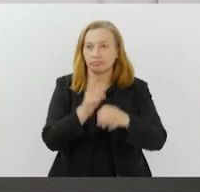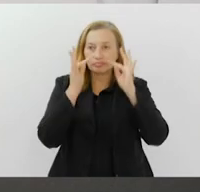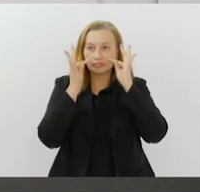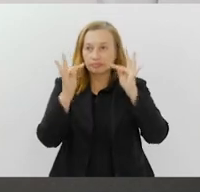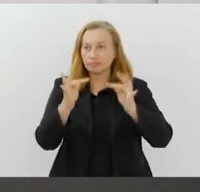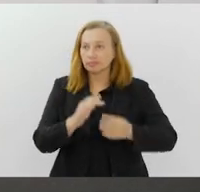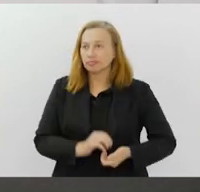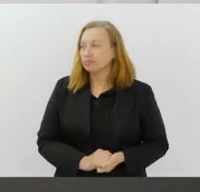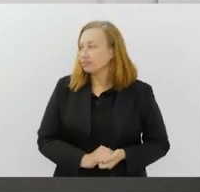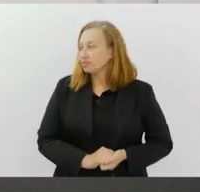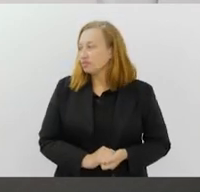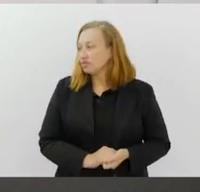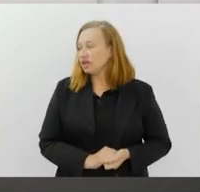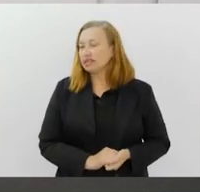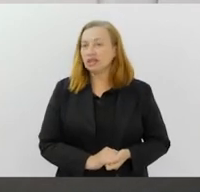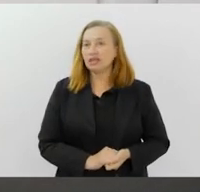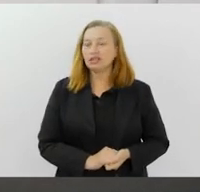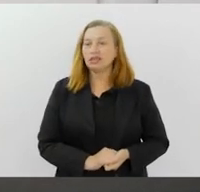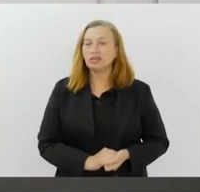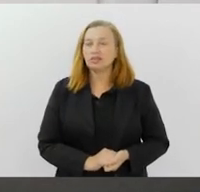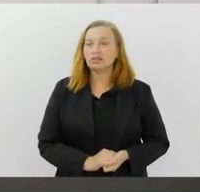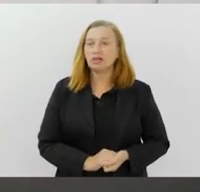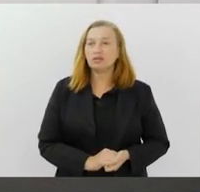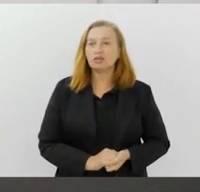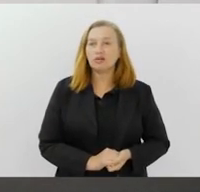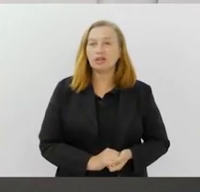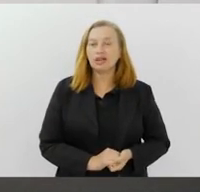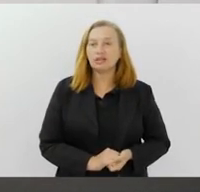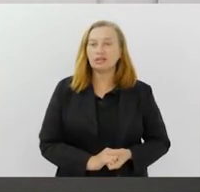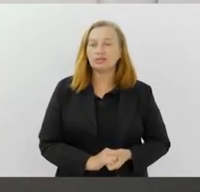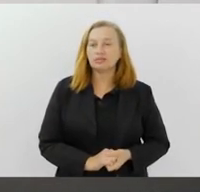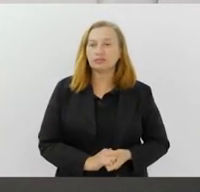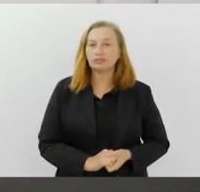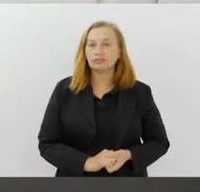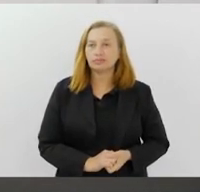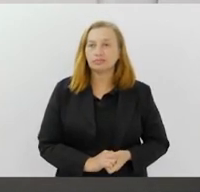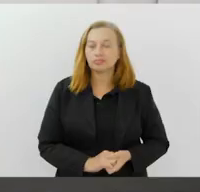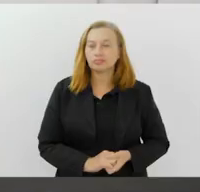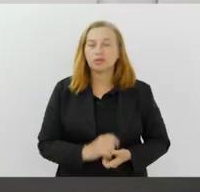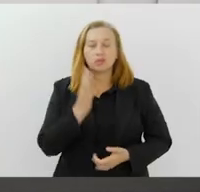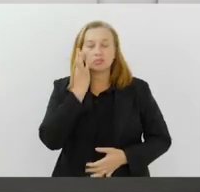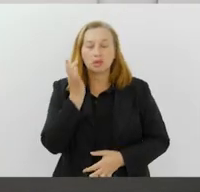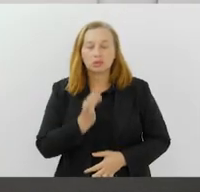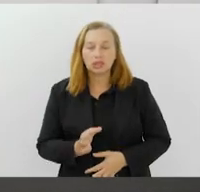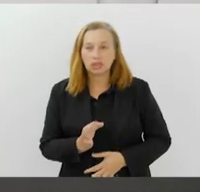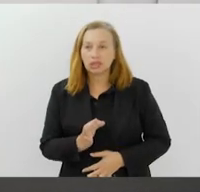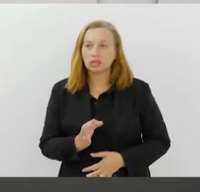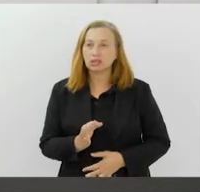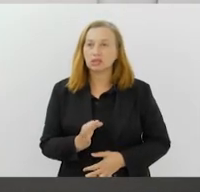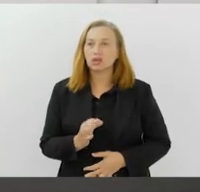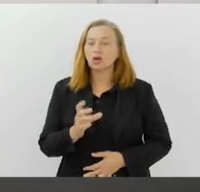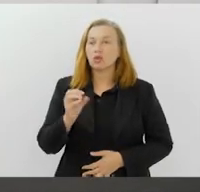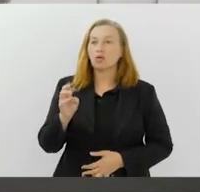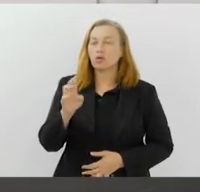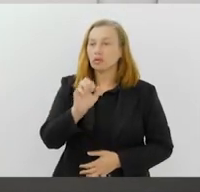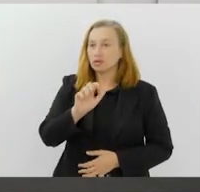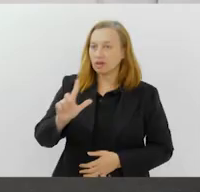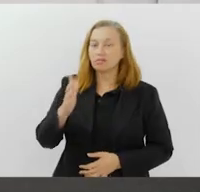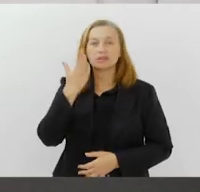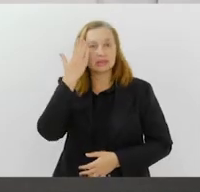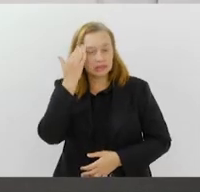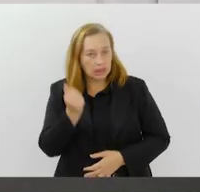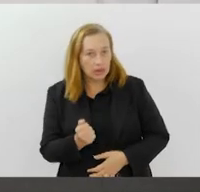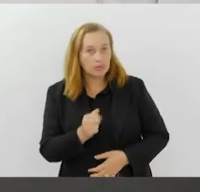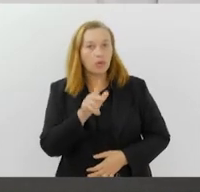foi da perícia não sei se vocês sabem o o não sei se o Coronel Carmos sabe isso se o